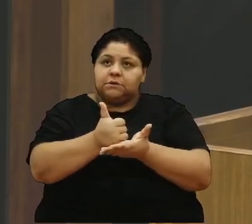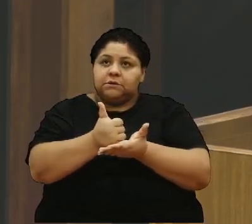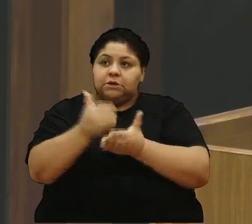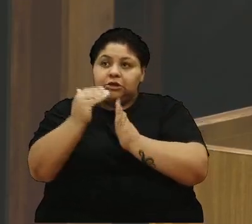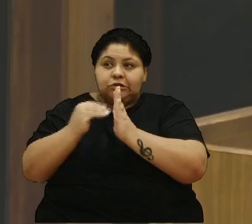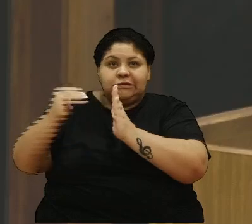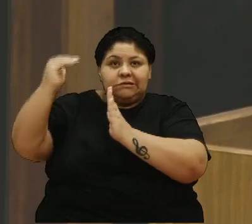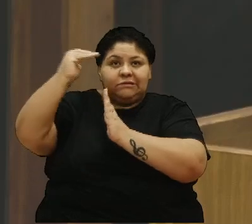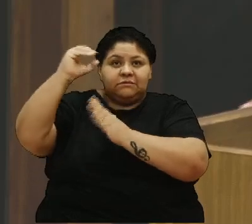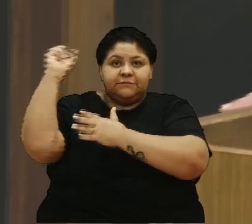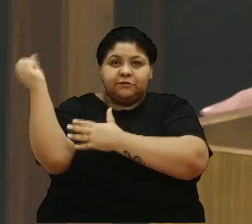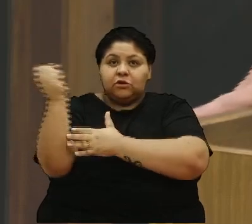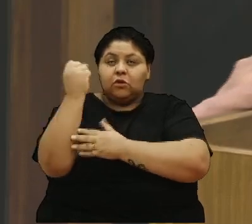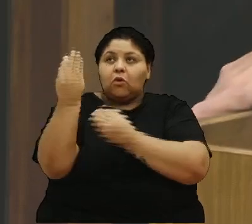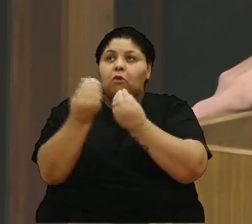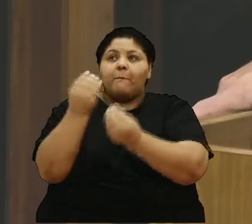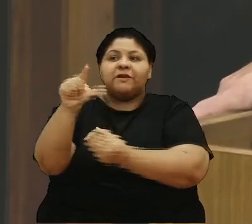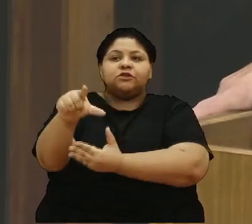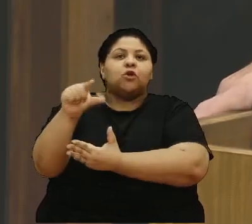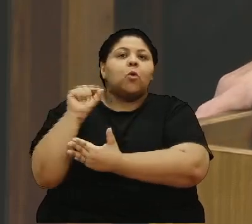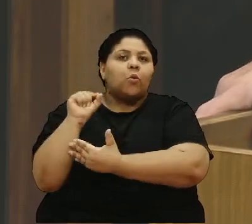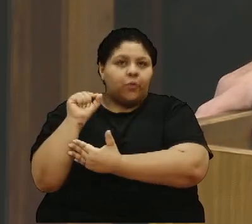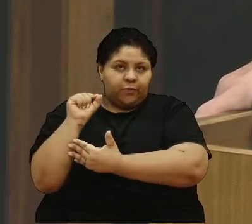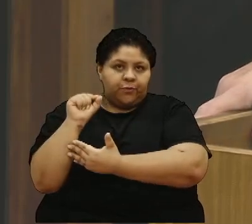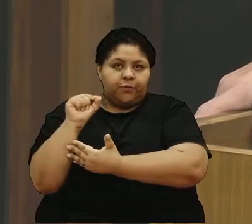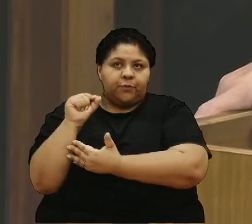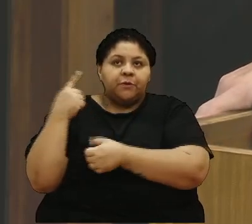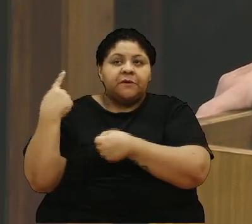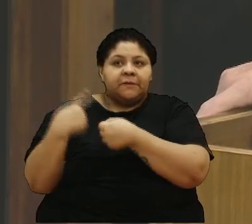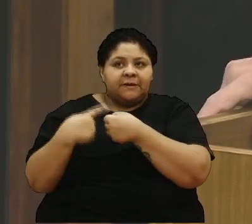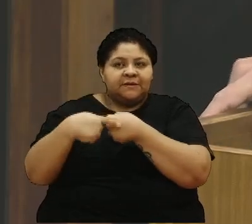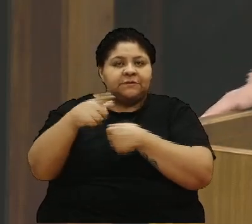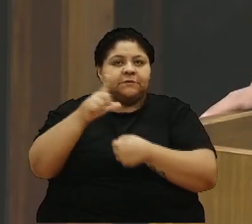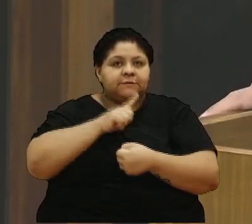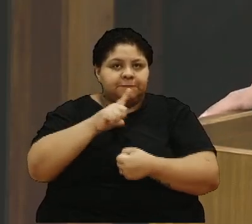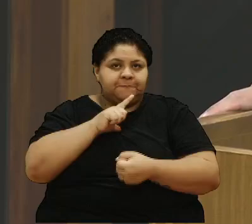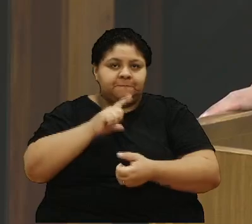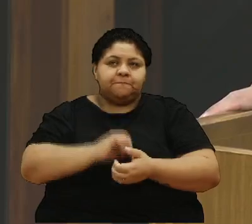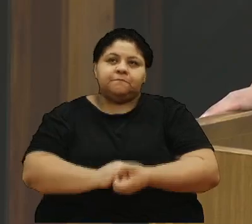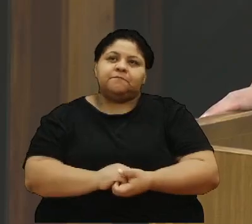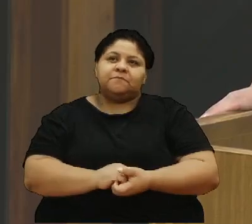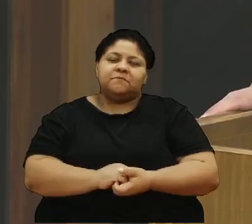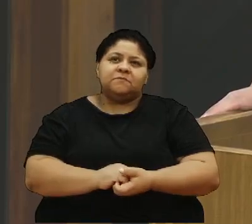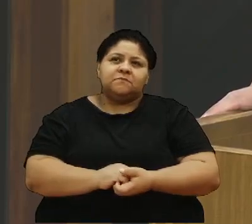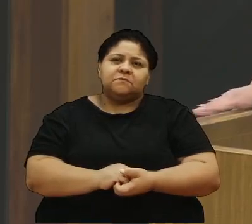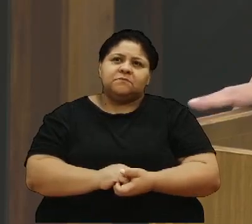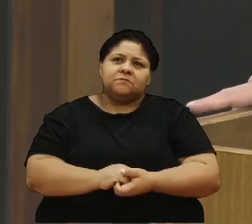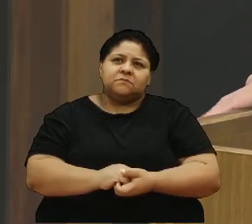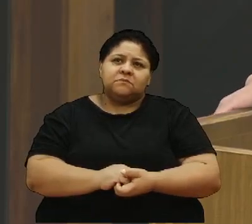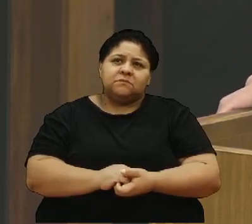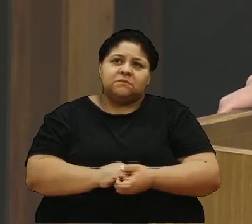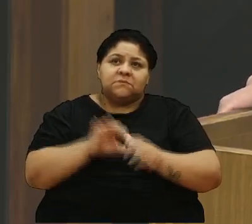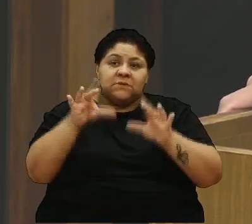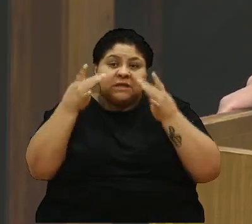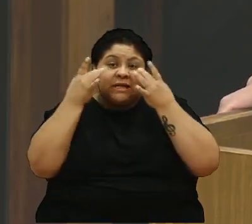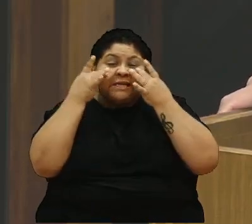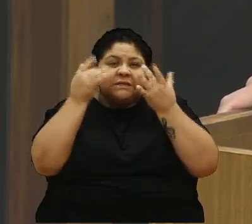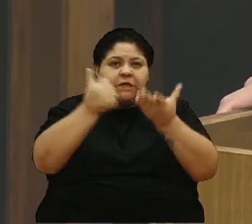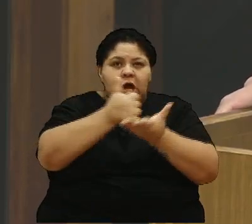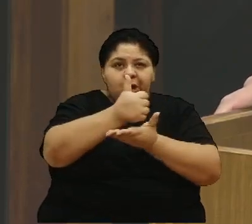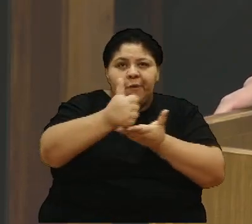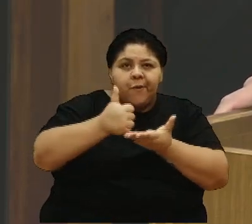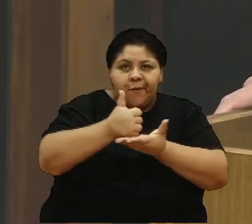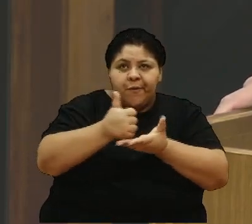complexidade numa alternativa que a cidade tem. Bom, na atenção básica,